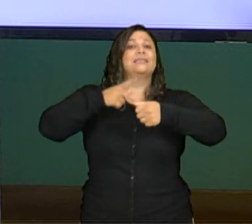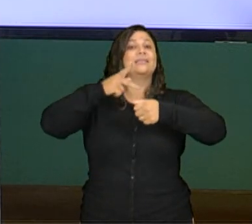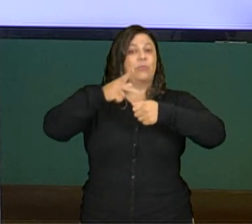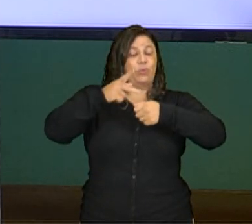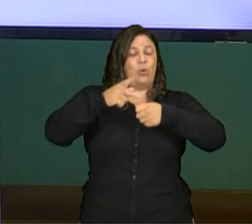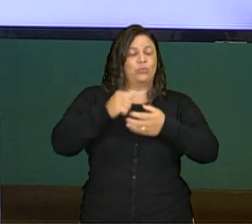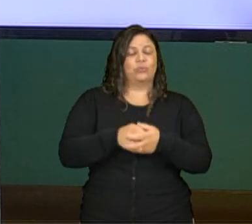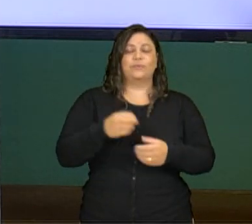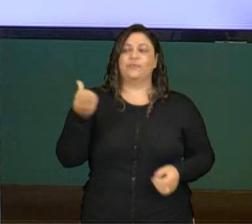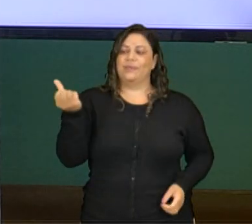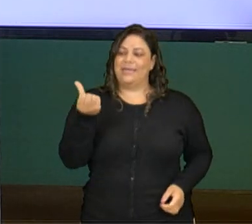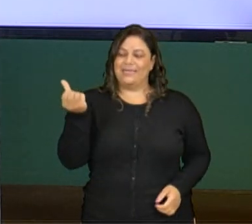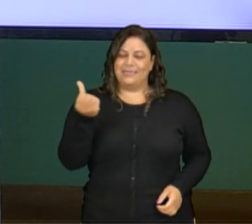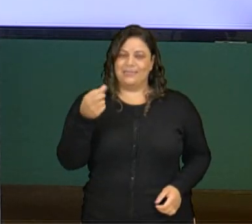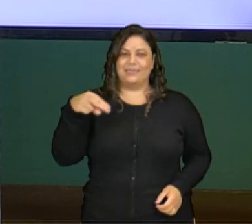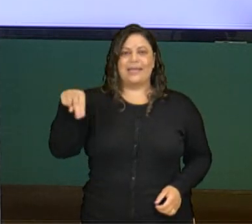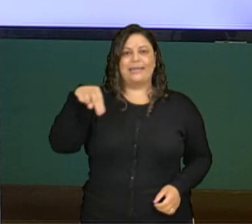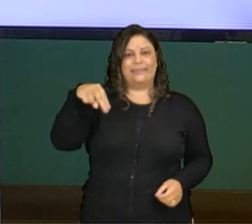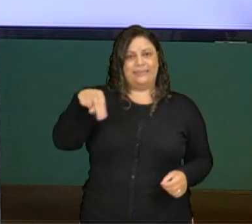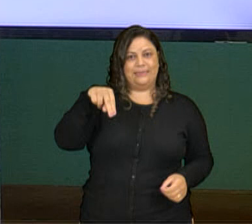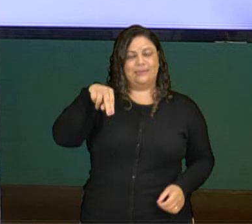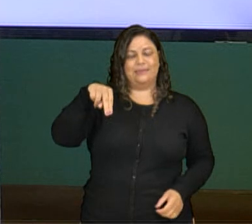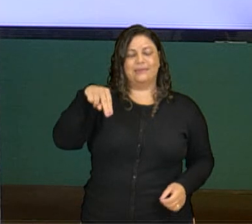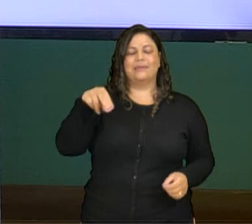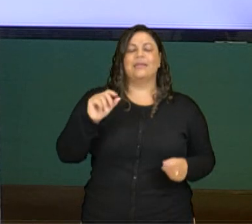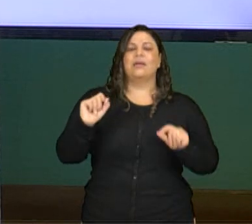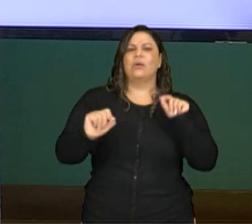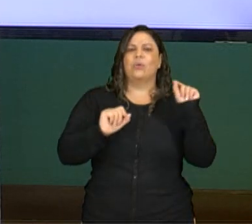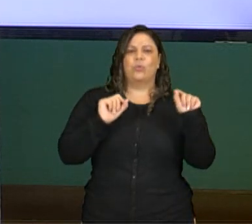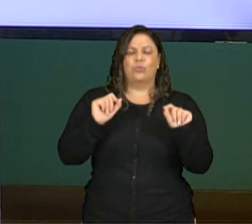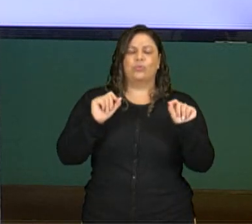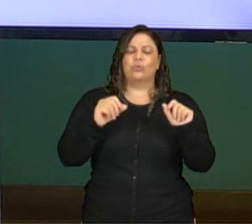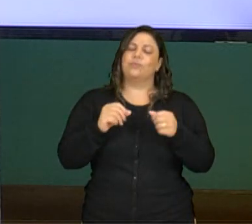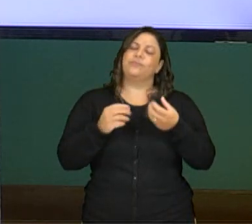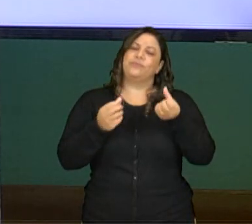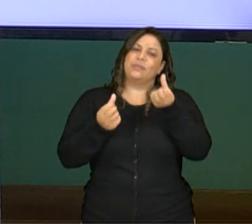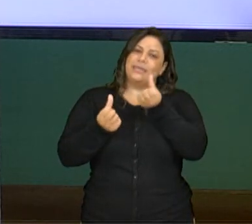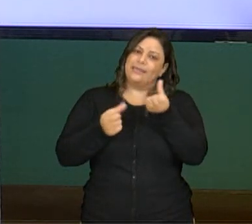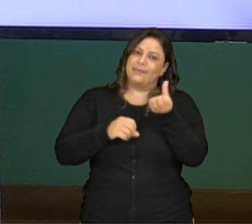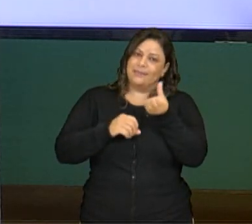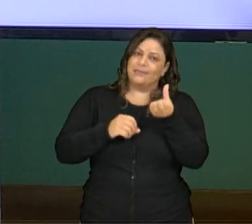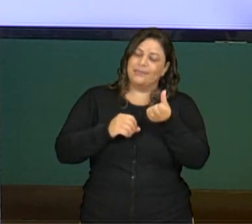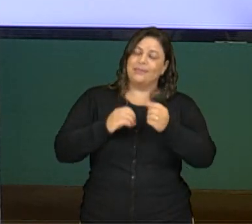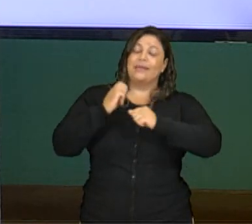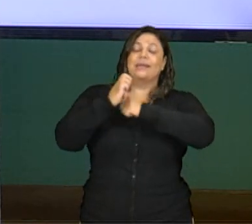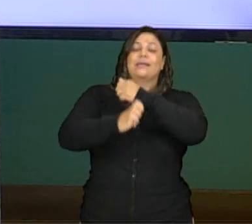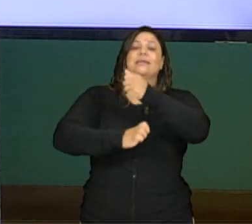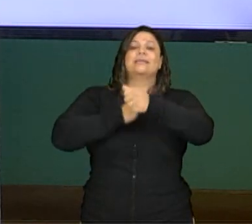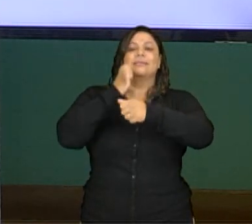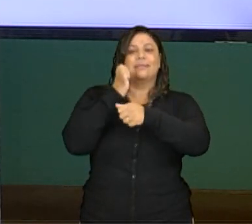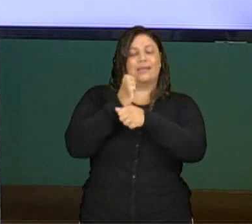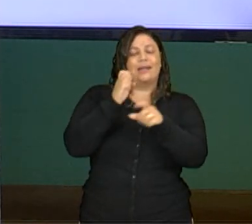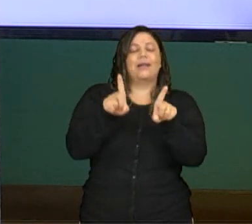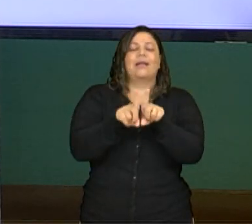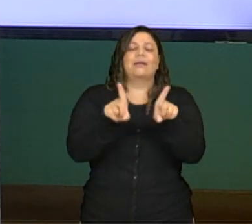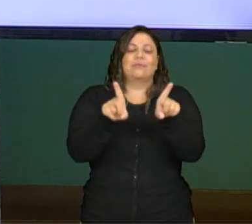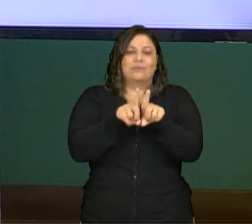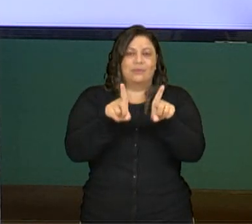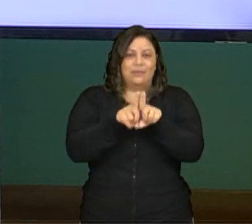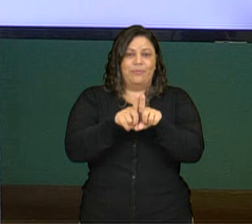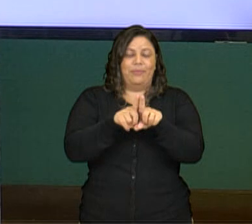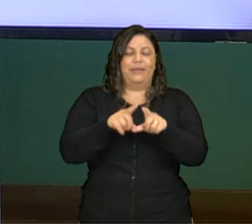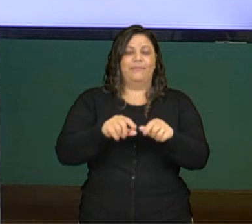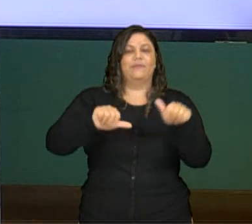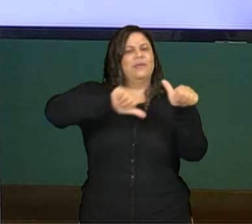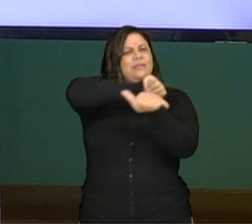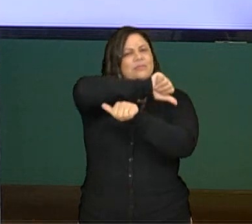6 nêutrons. E no seu estado fundamental, 6 elétrons, que será alterado quando ele efetuar ligações químicas